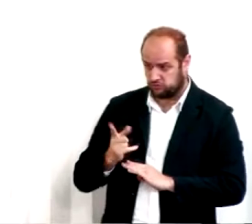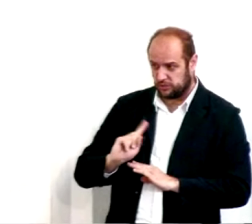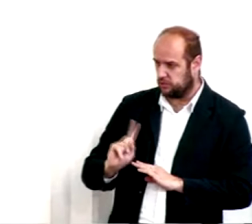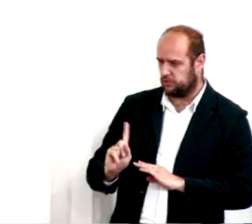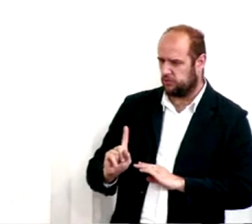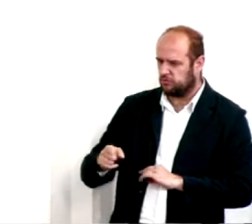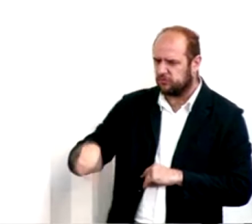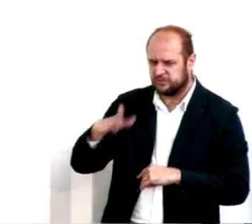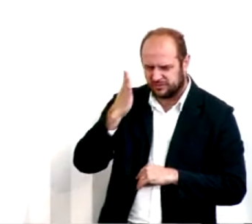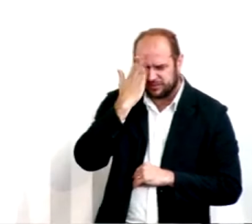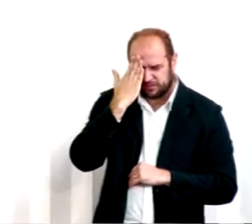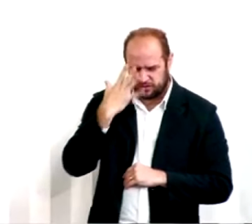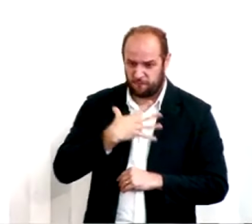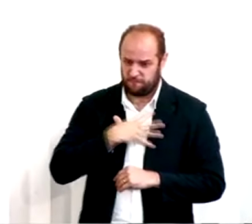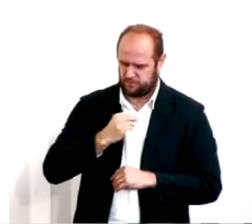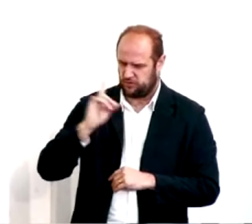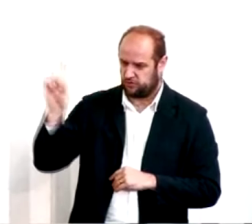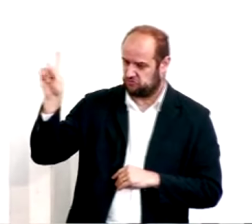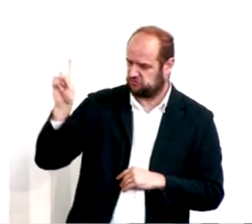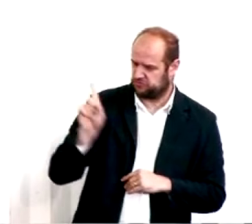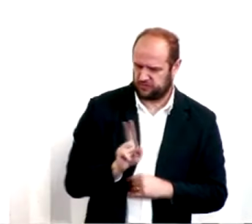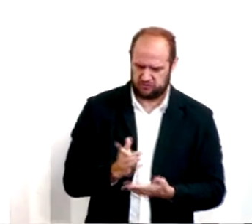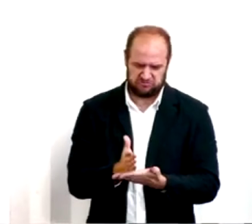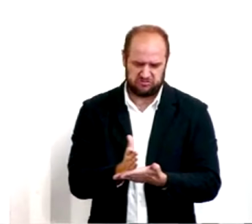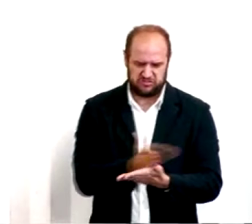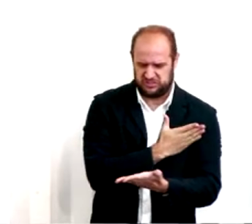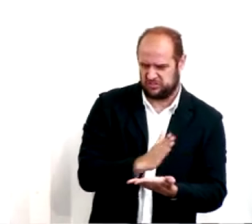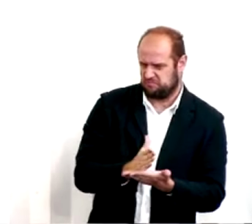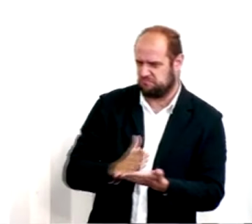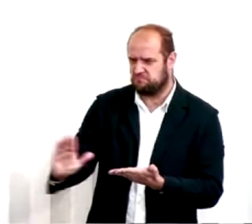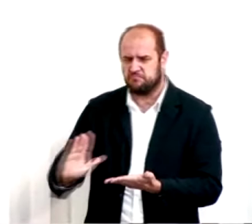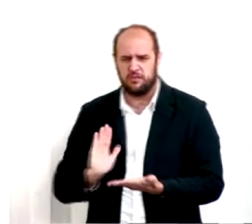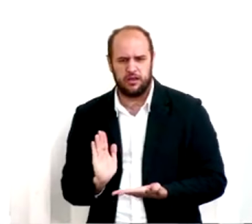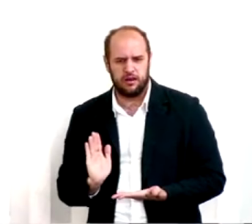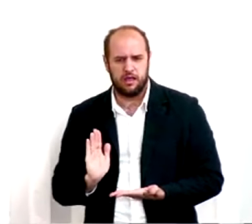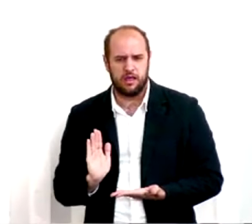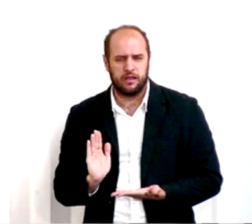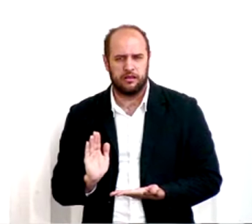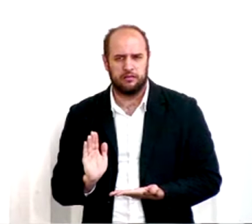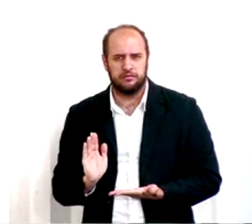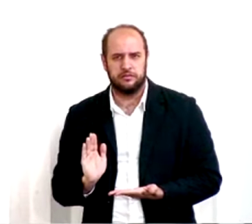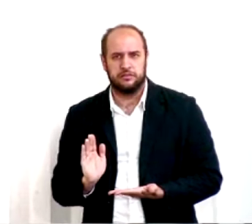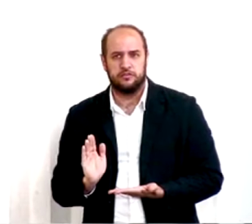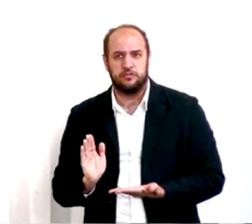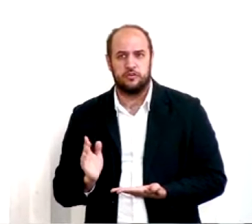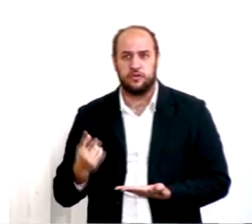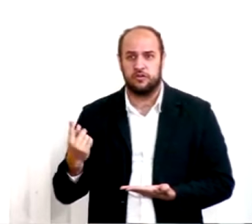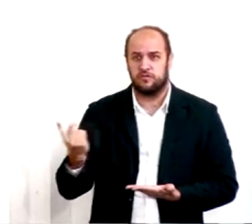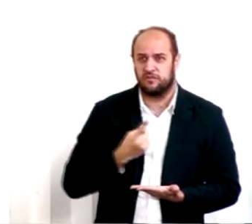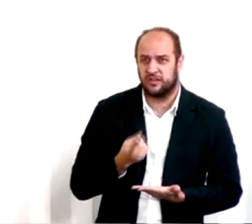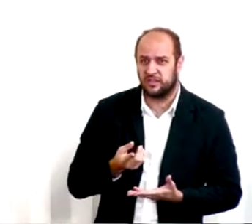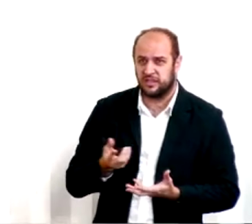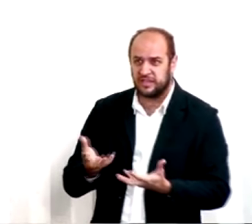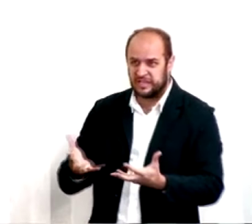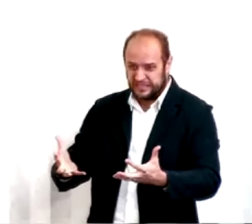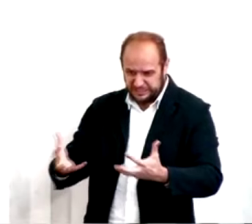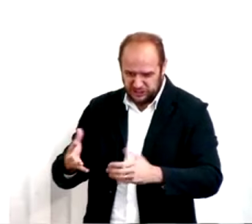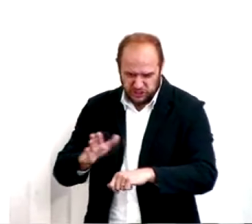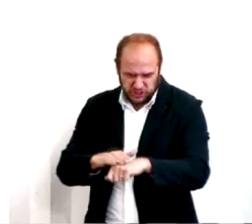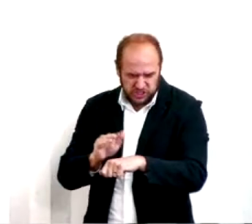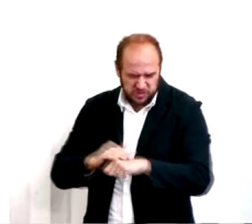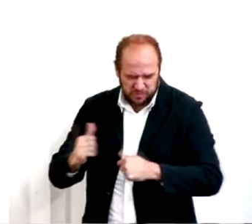saber que o filho do homem veio para separar amores veio para trazer para perto de